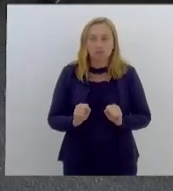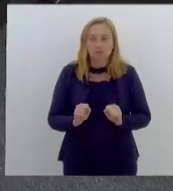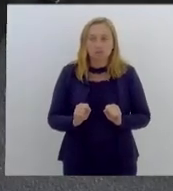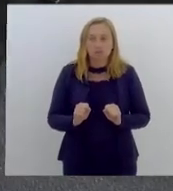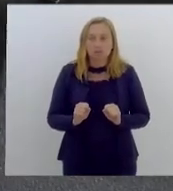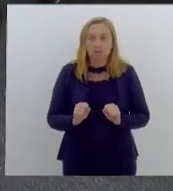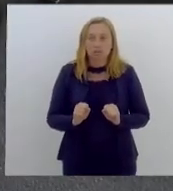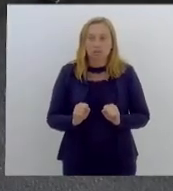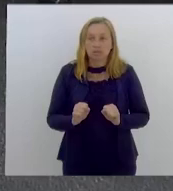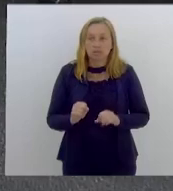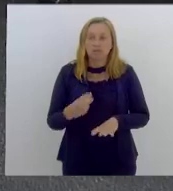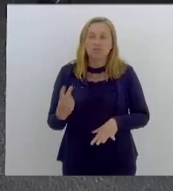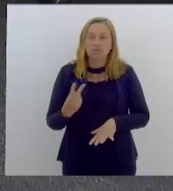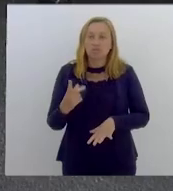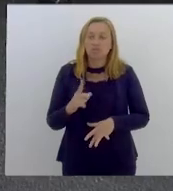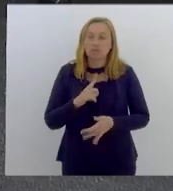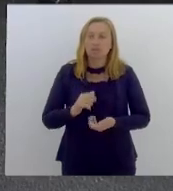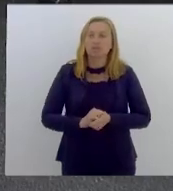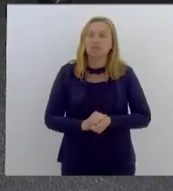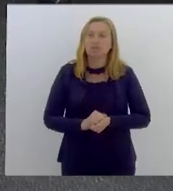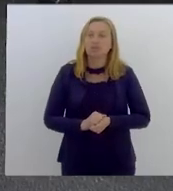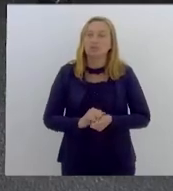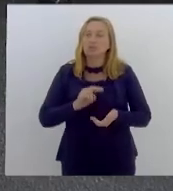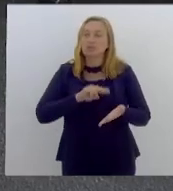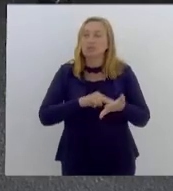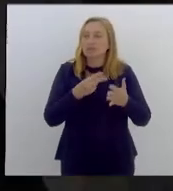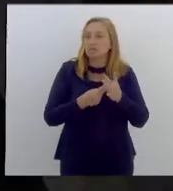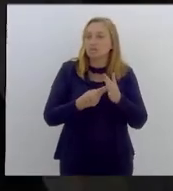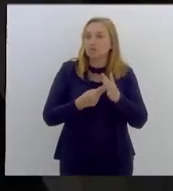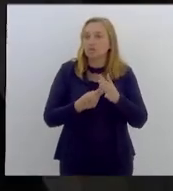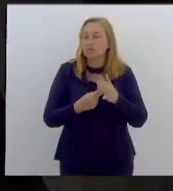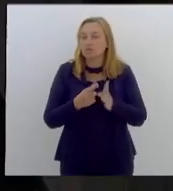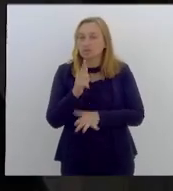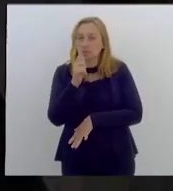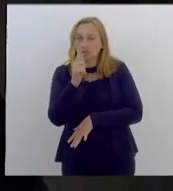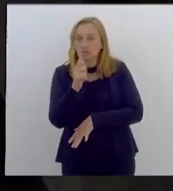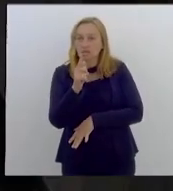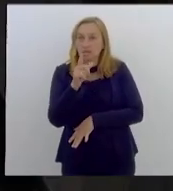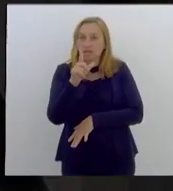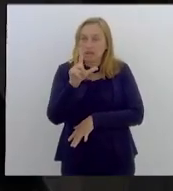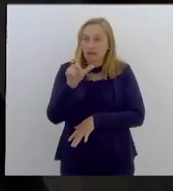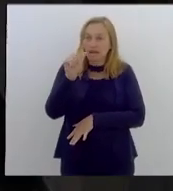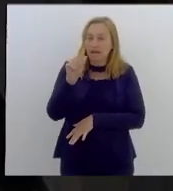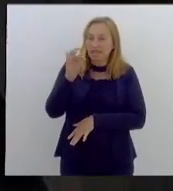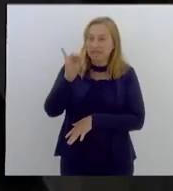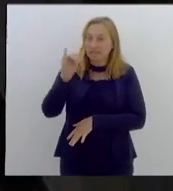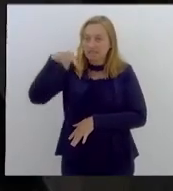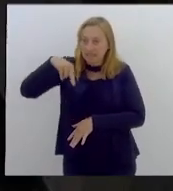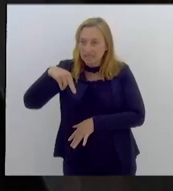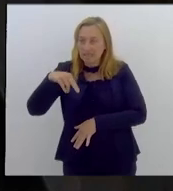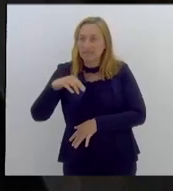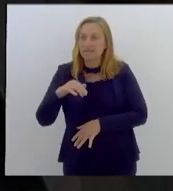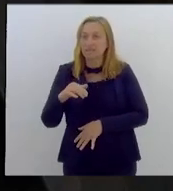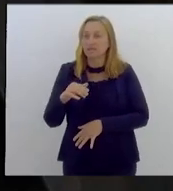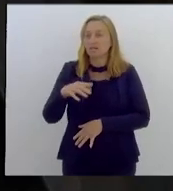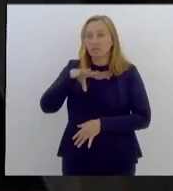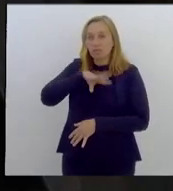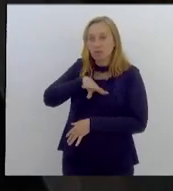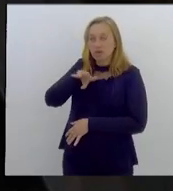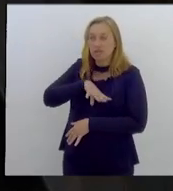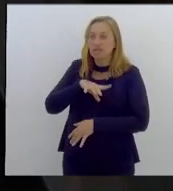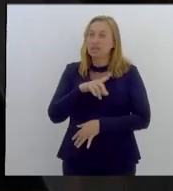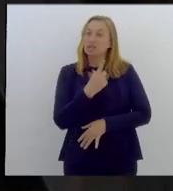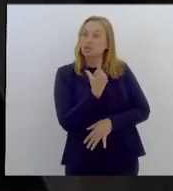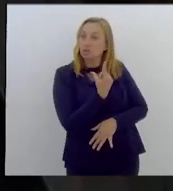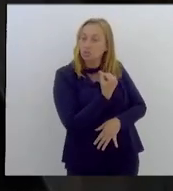não mais ad valorem. Traduzo do latim para o português. Ad rem, quer dizer, que a